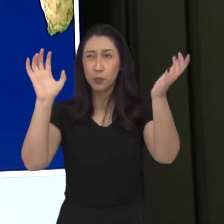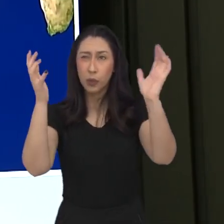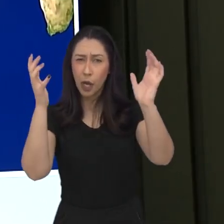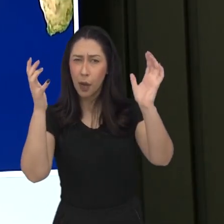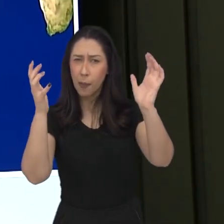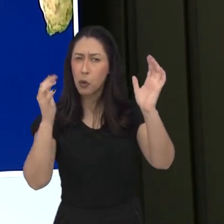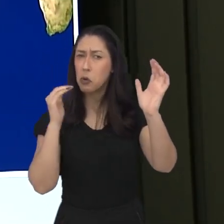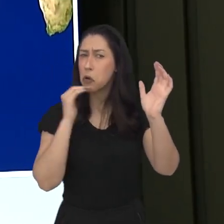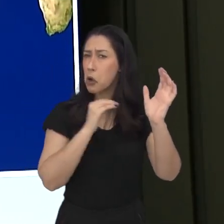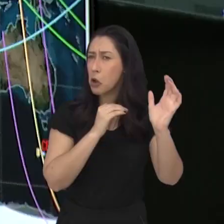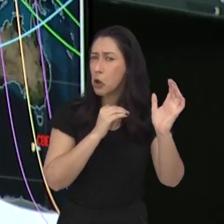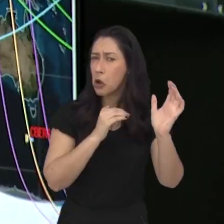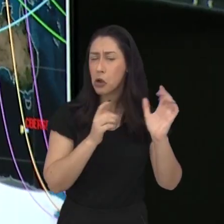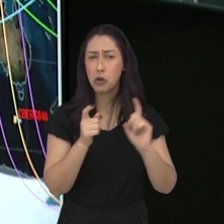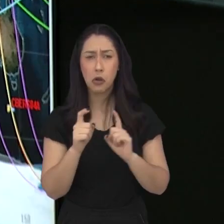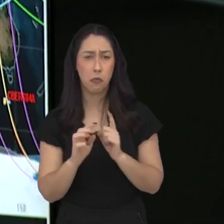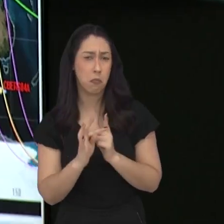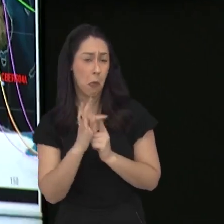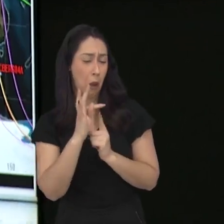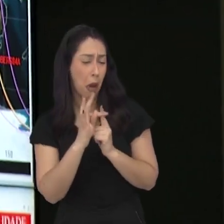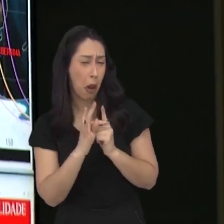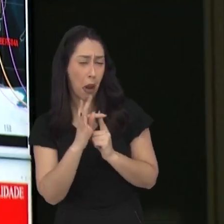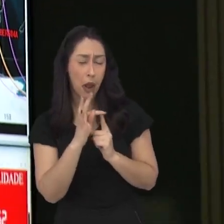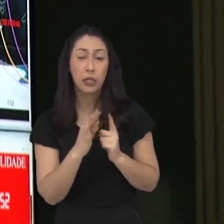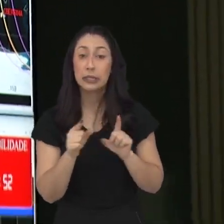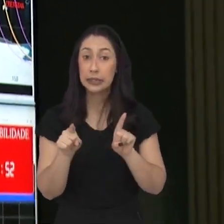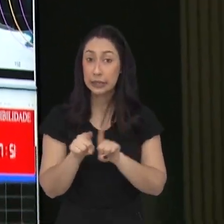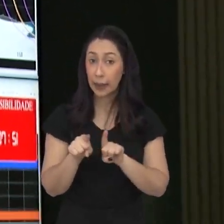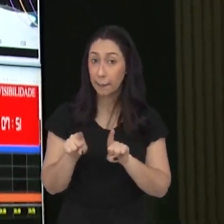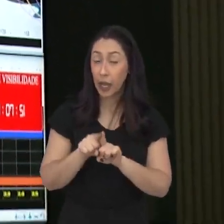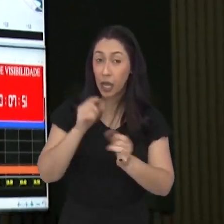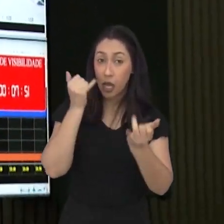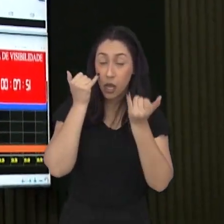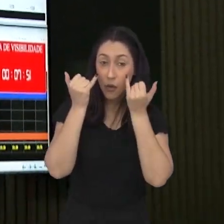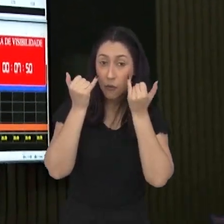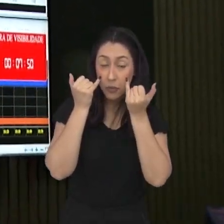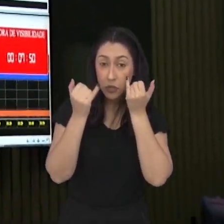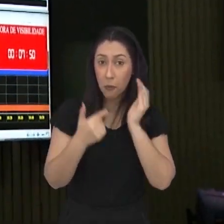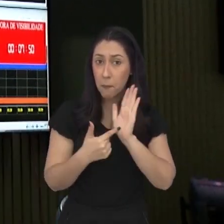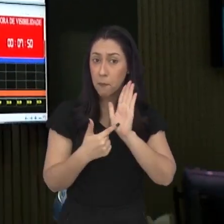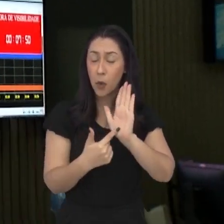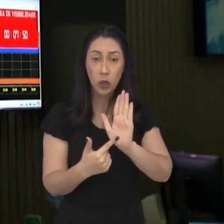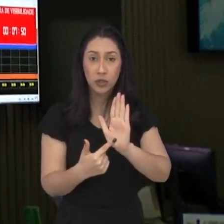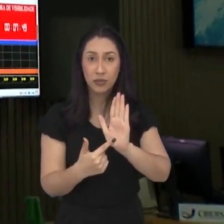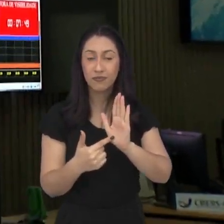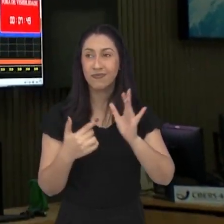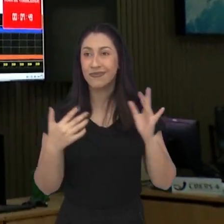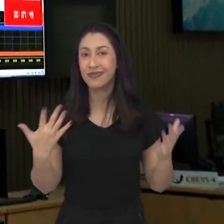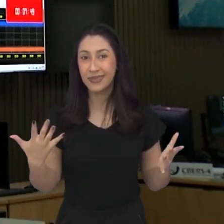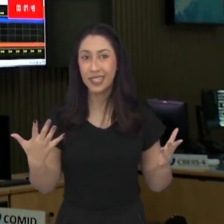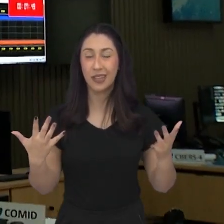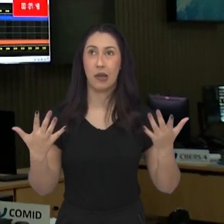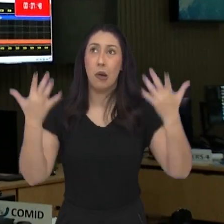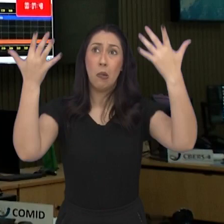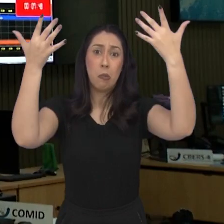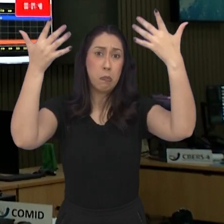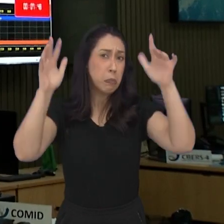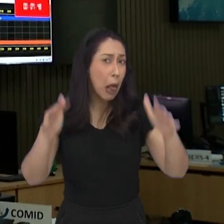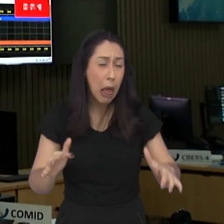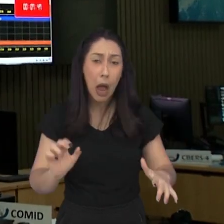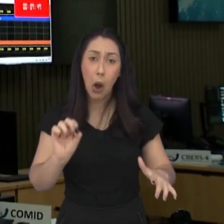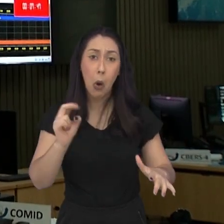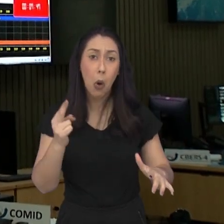para a previsão do tempo, os dados gerados pelos satélites também reforçam que a frequência dos eventos